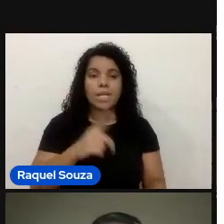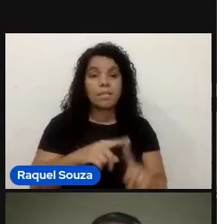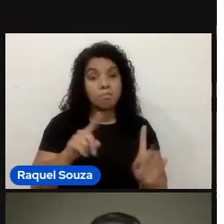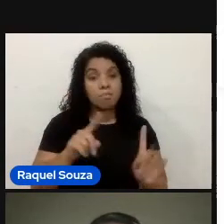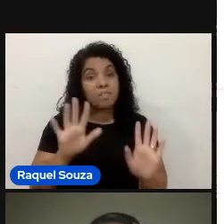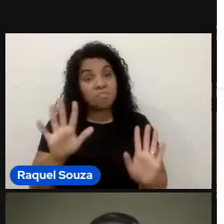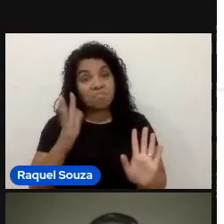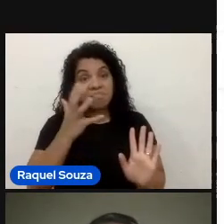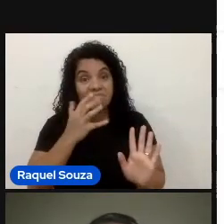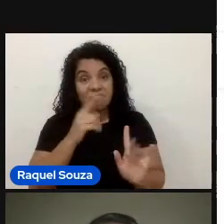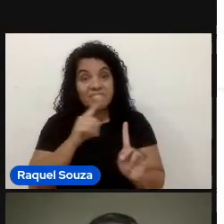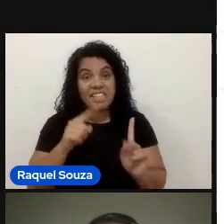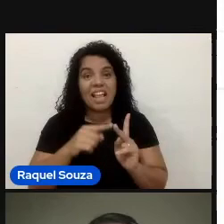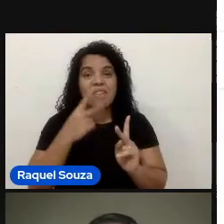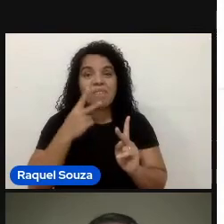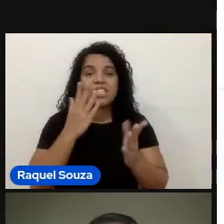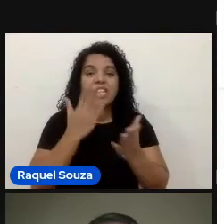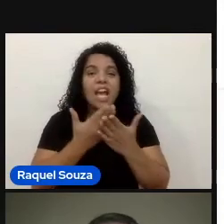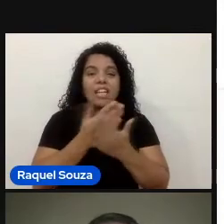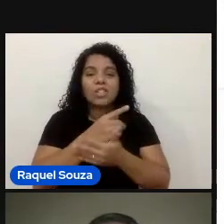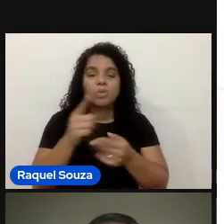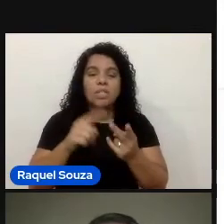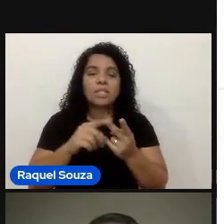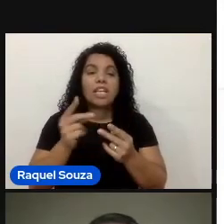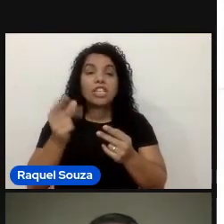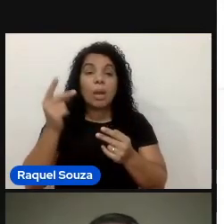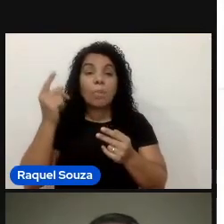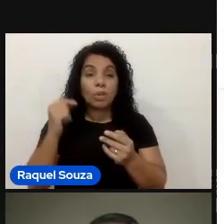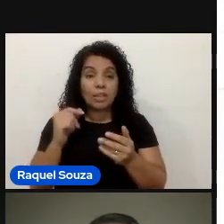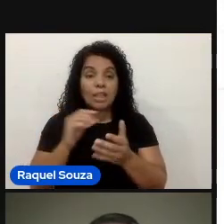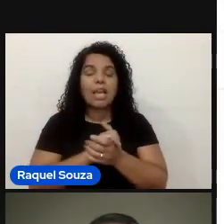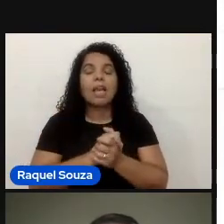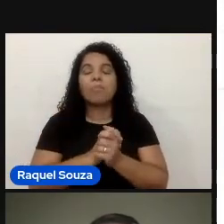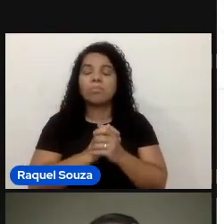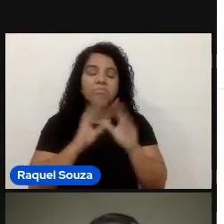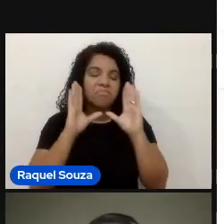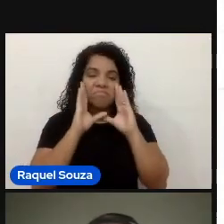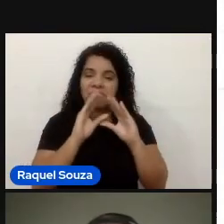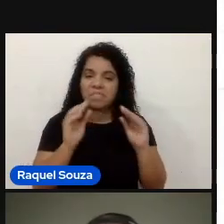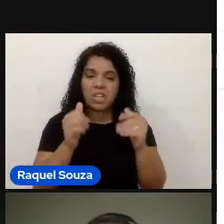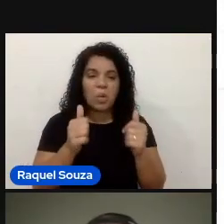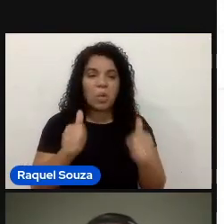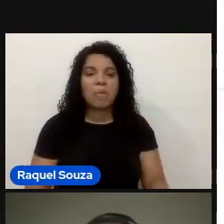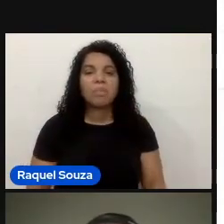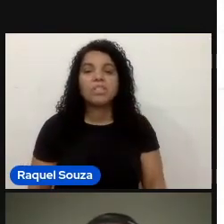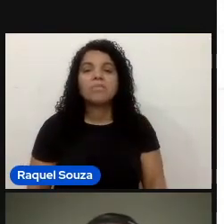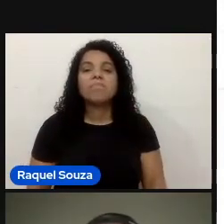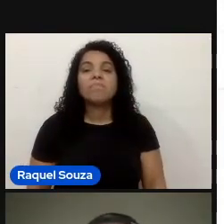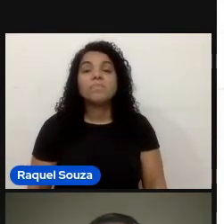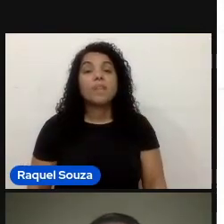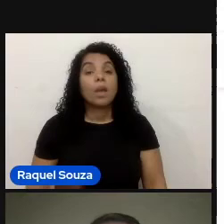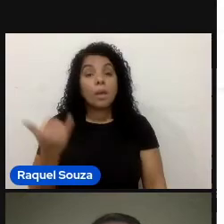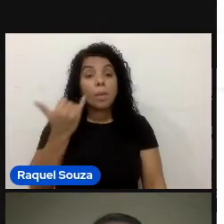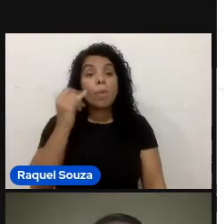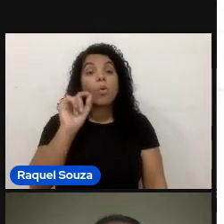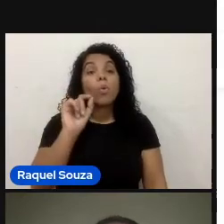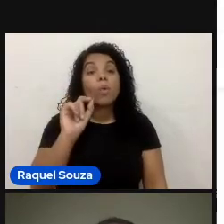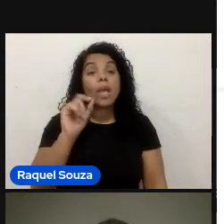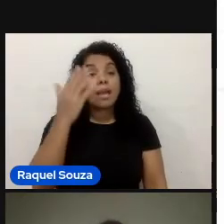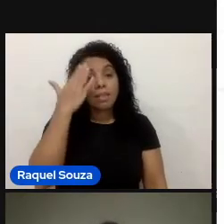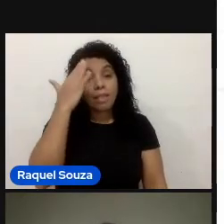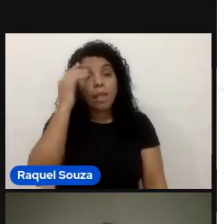daqui já há muito tempo, tranquilamente. Mas o importante é entender o conceito da